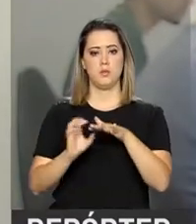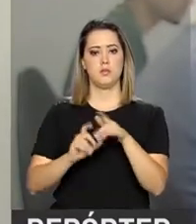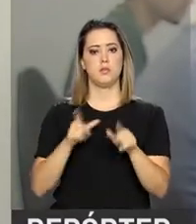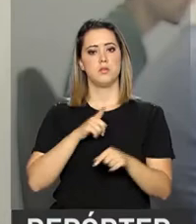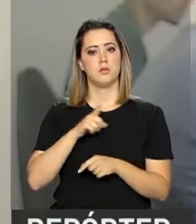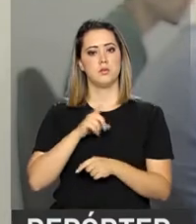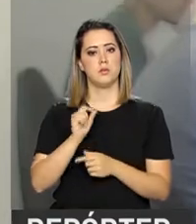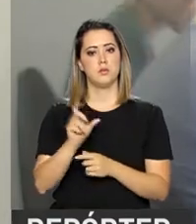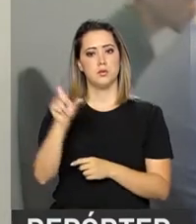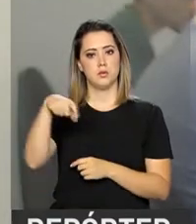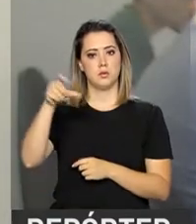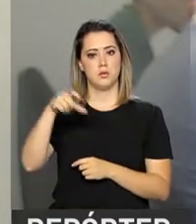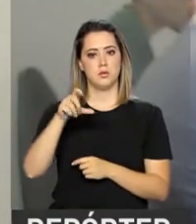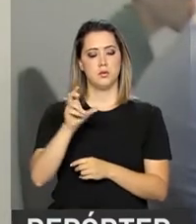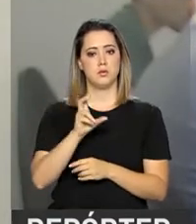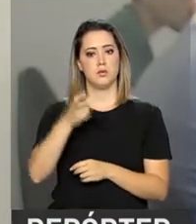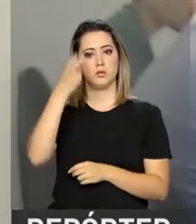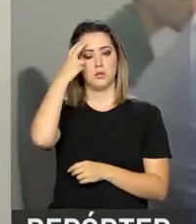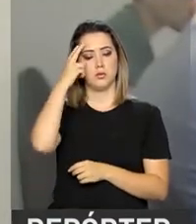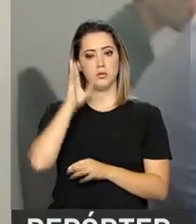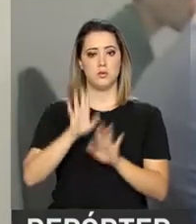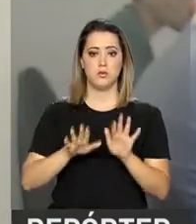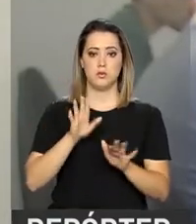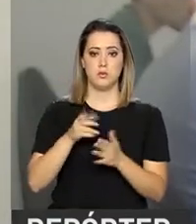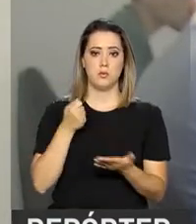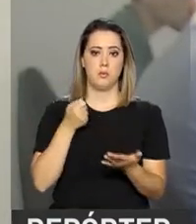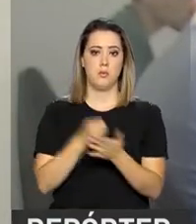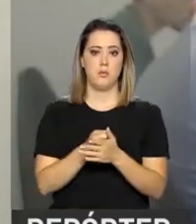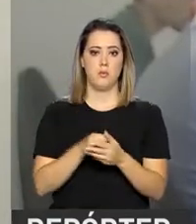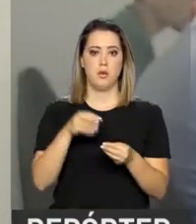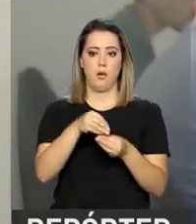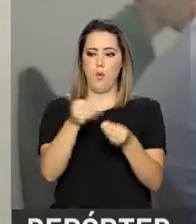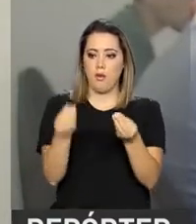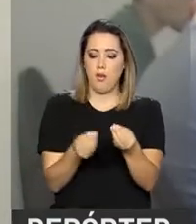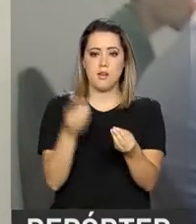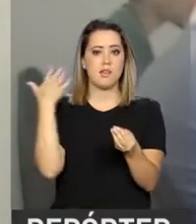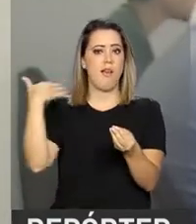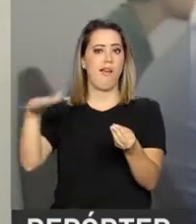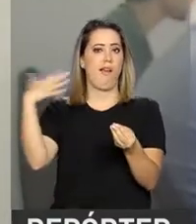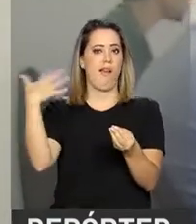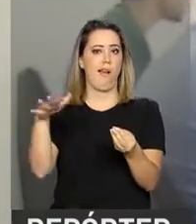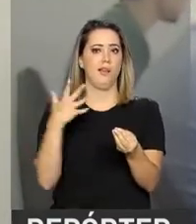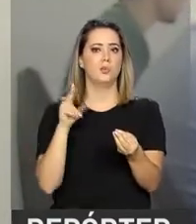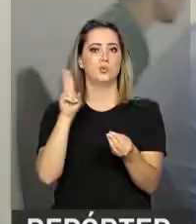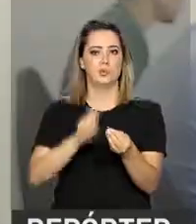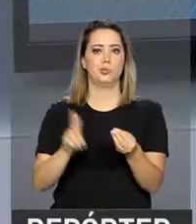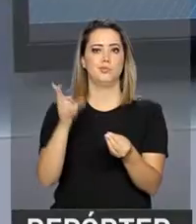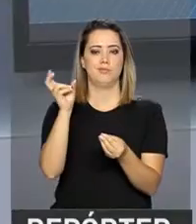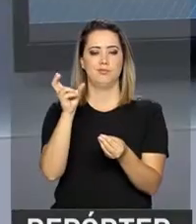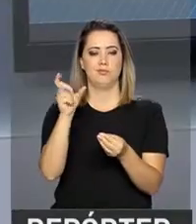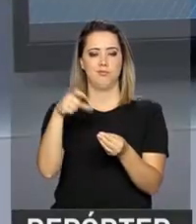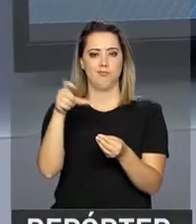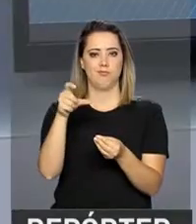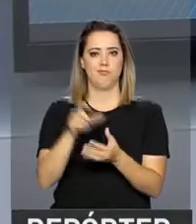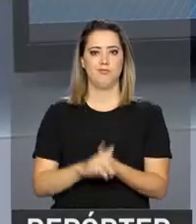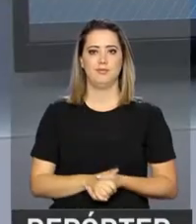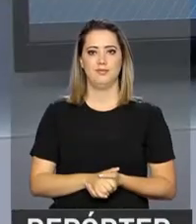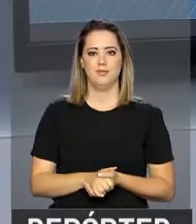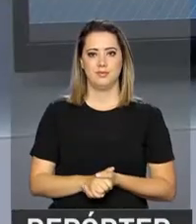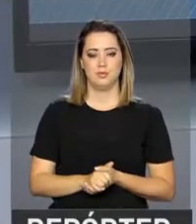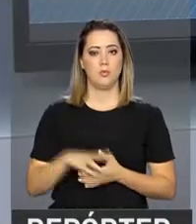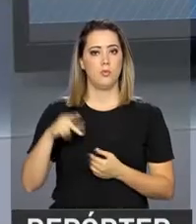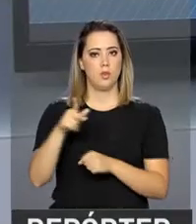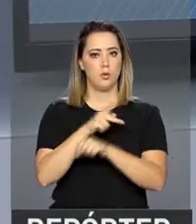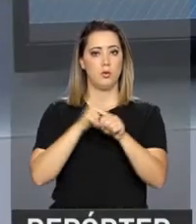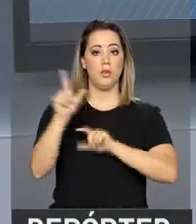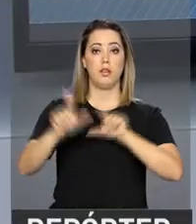estagiário recebe o Vale Cultura, porque não é sempre que o estagiário consegue pagar um ingresso muito caro, e aí a gente usa com o Vale Cultura. Em todo o país,